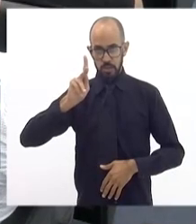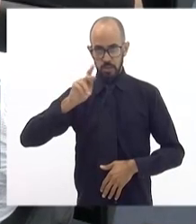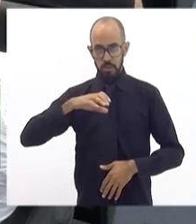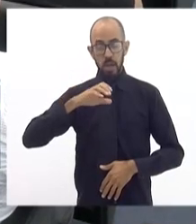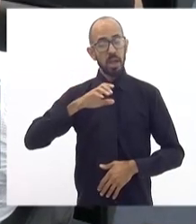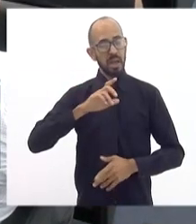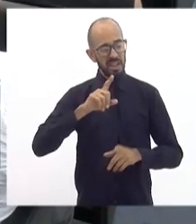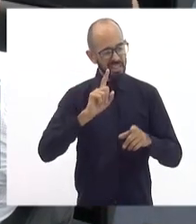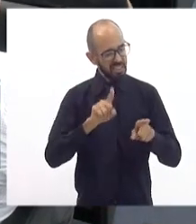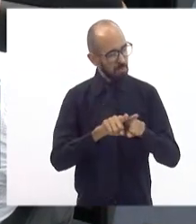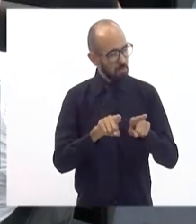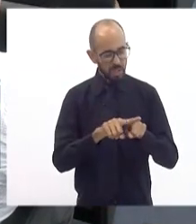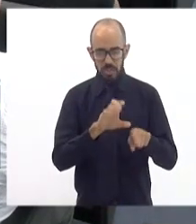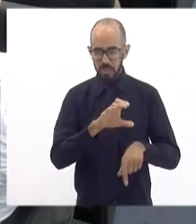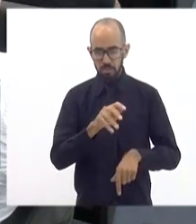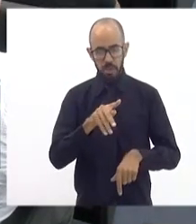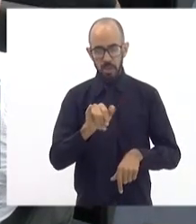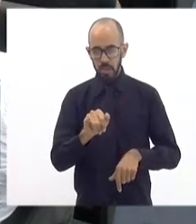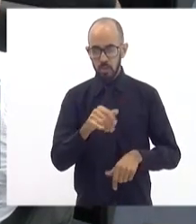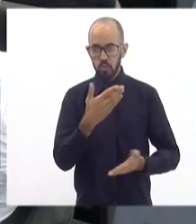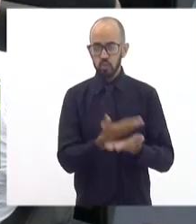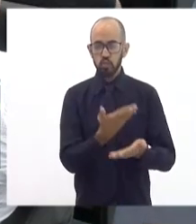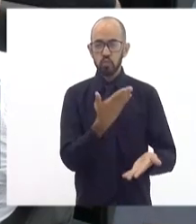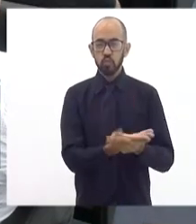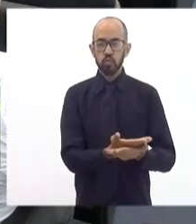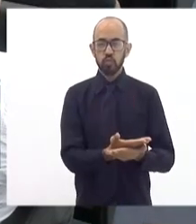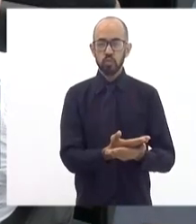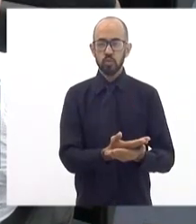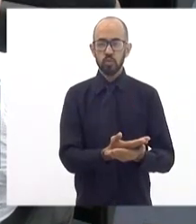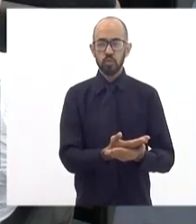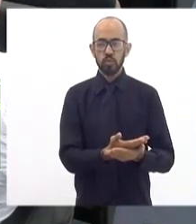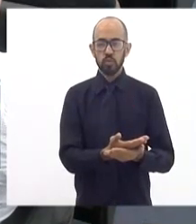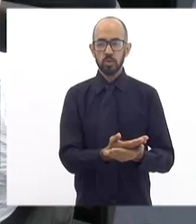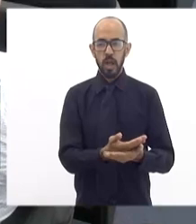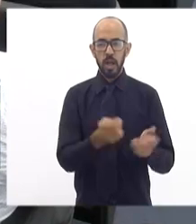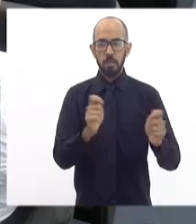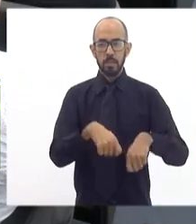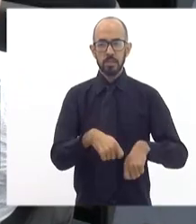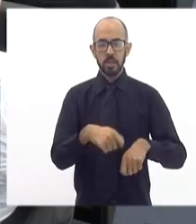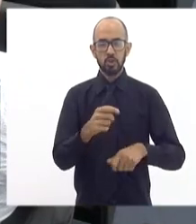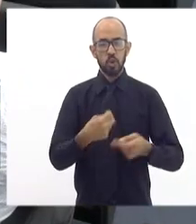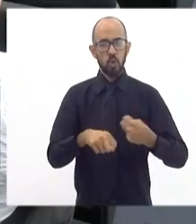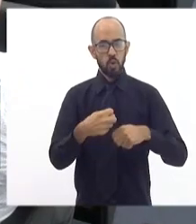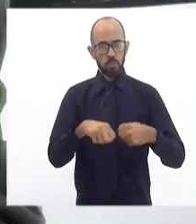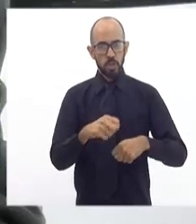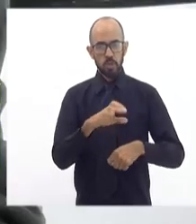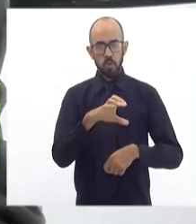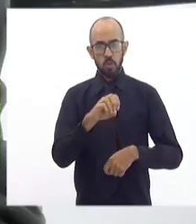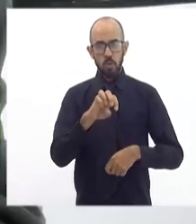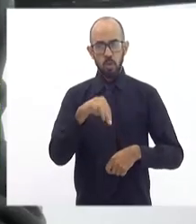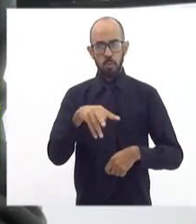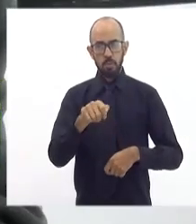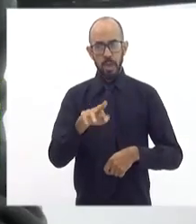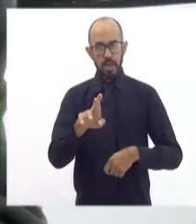CTI os estudos de viabilidade econômica do Comperj não vem sabe o que que eu não vem é porque não